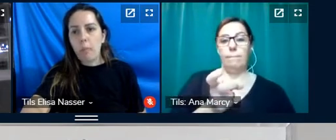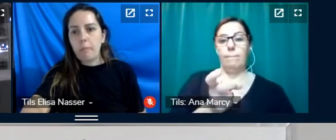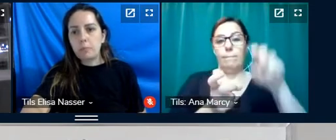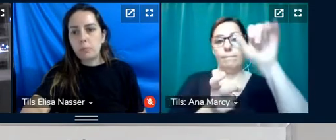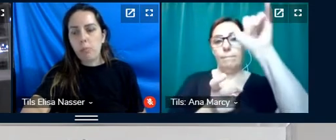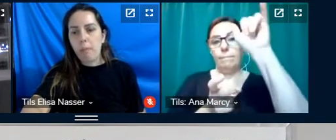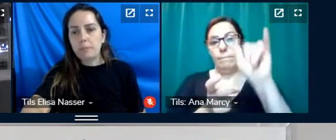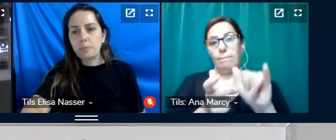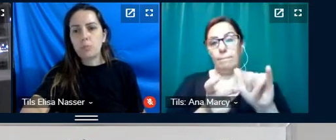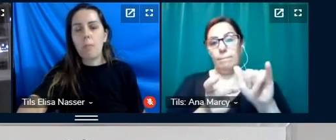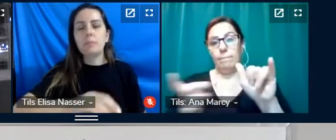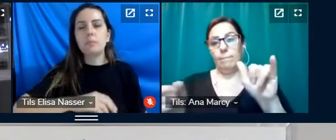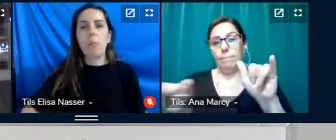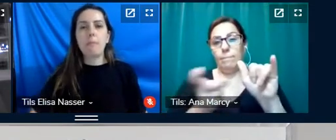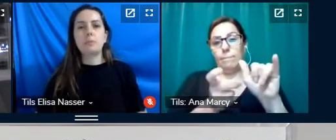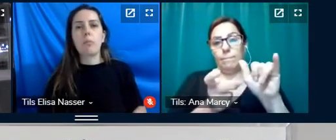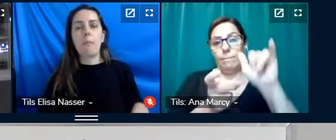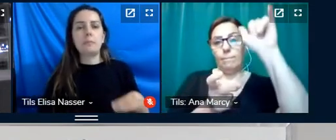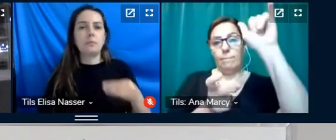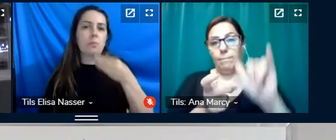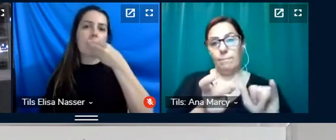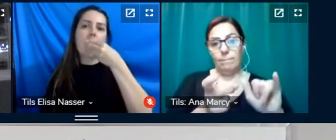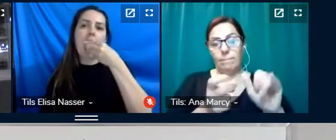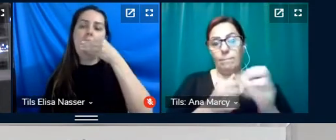Y, menos X,